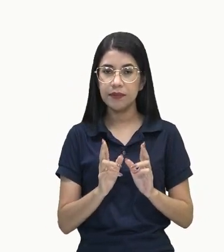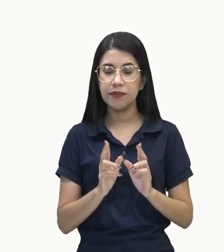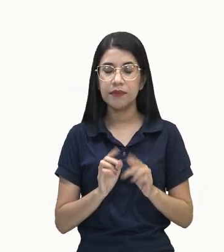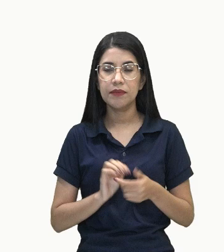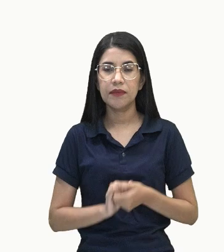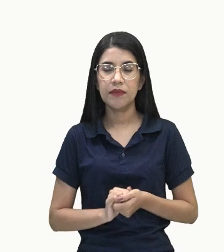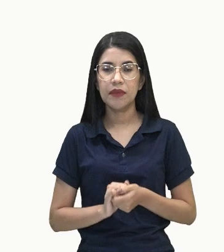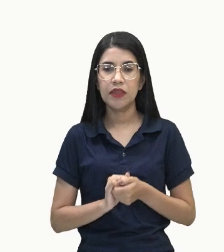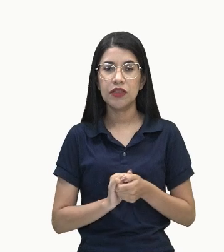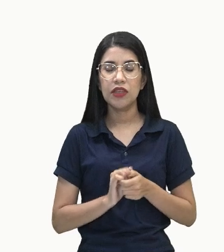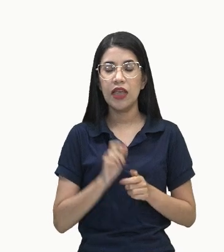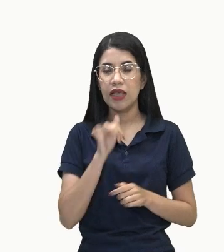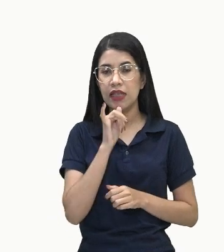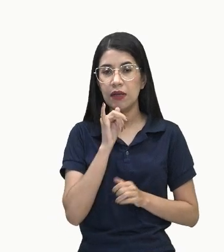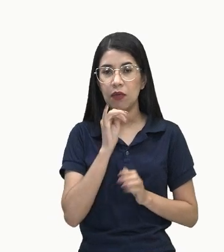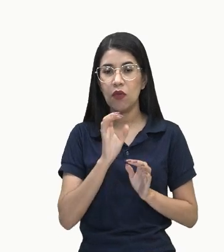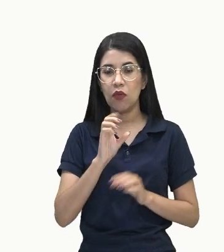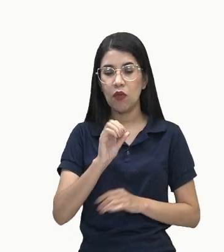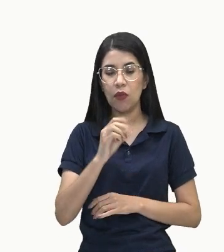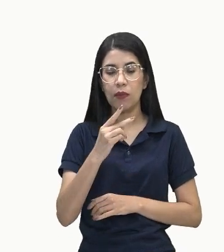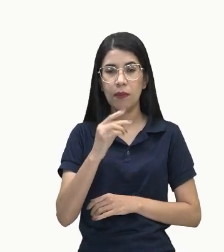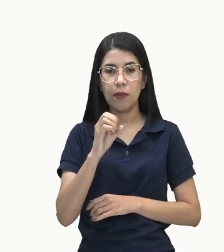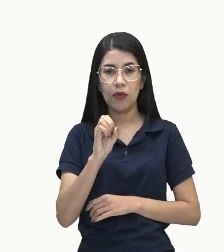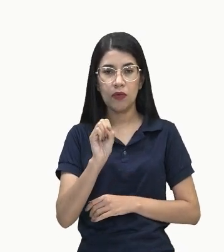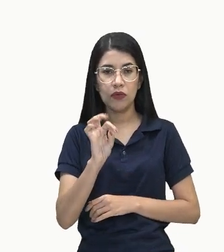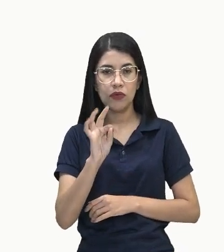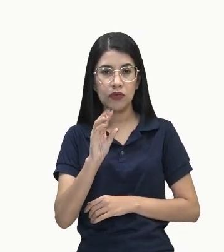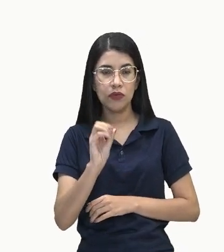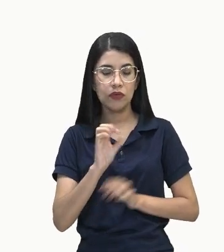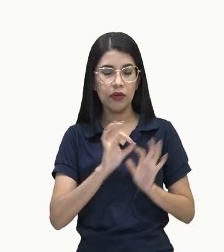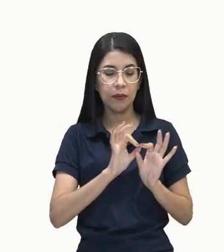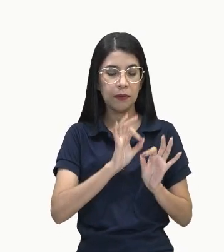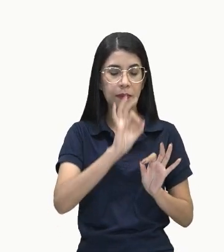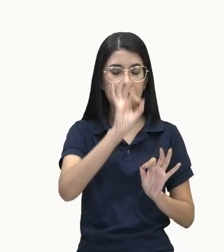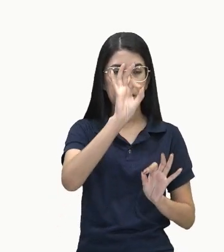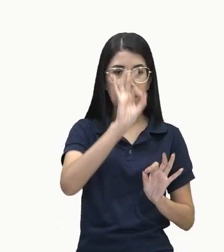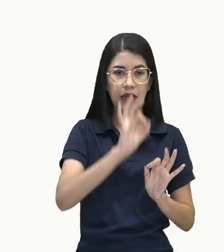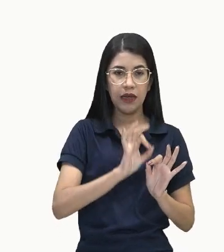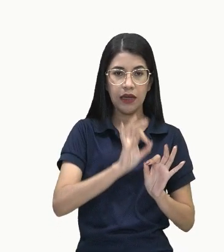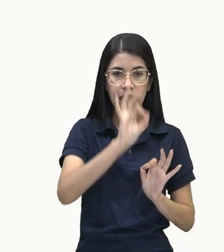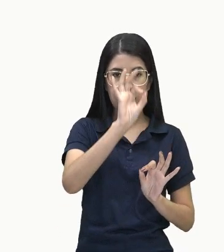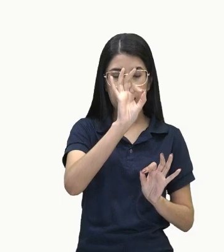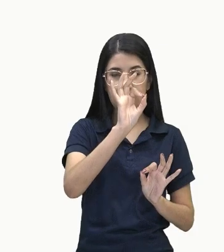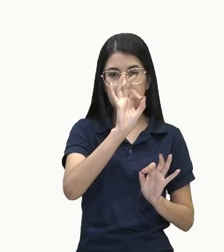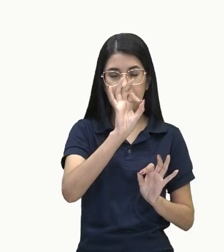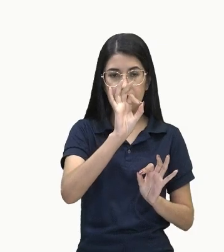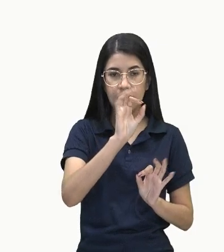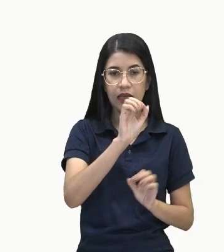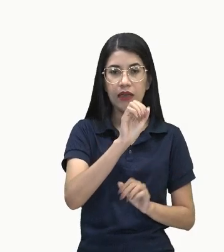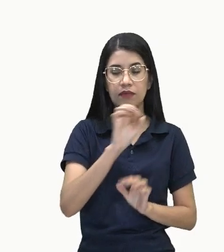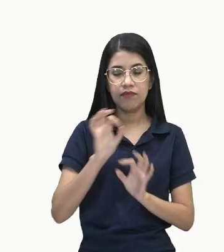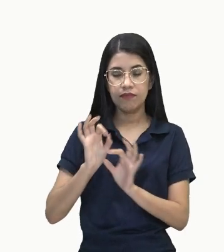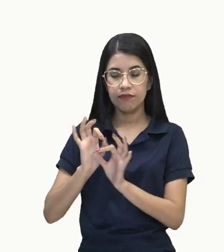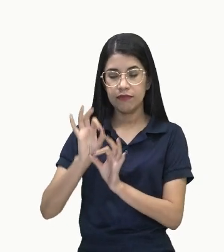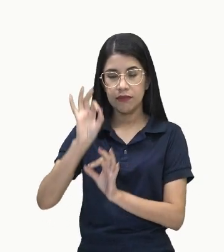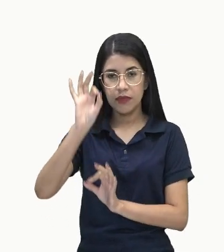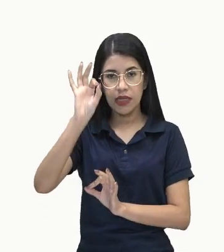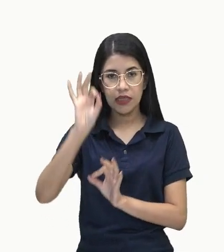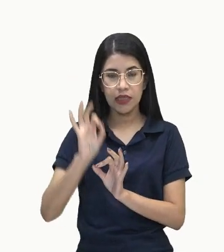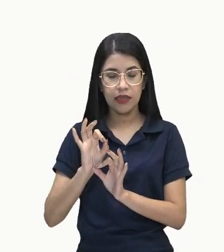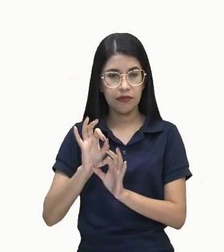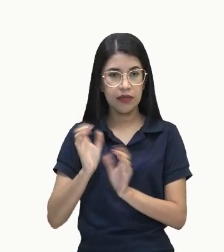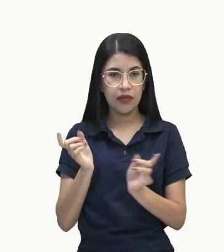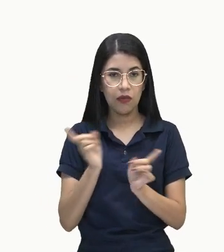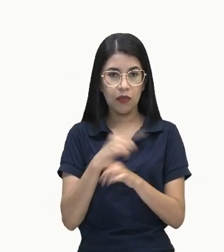lado oposto. Lado oposto, aqui, por exemplo, no caso, reparem, é o lado que está um de frente para o outro. Ou